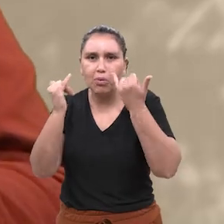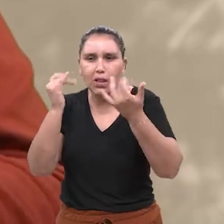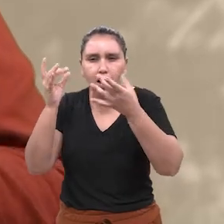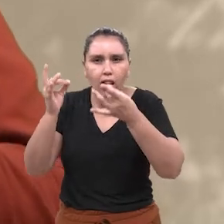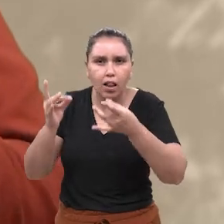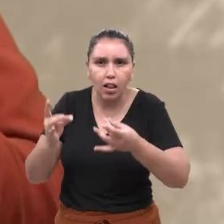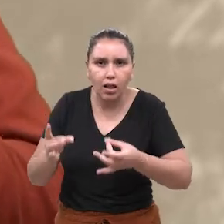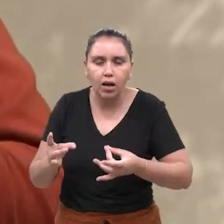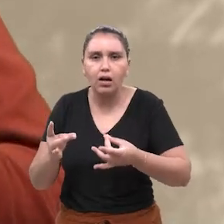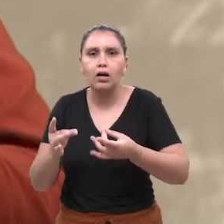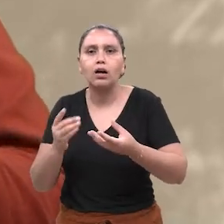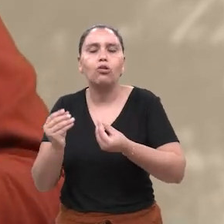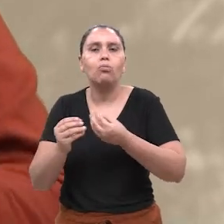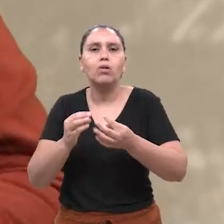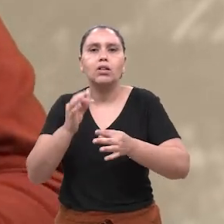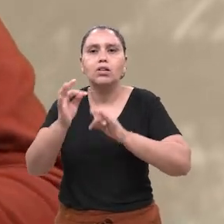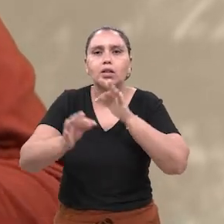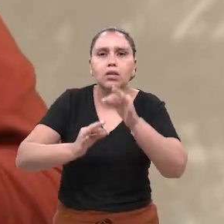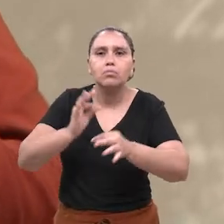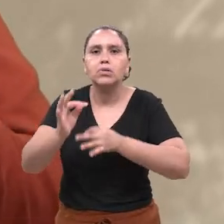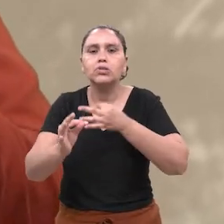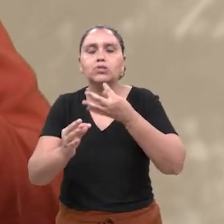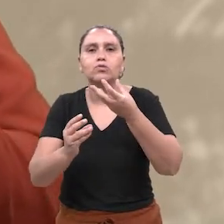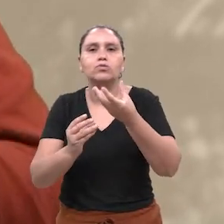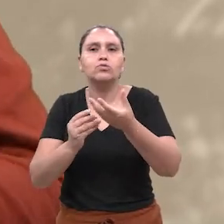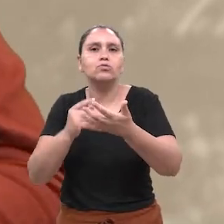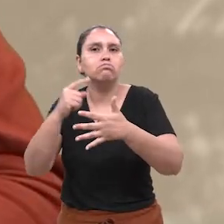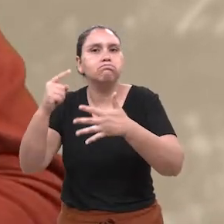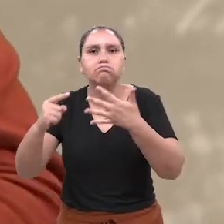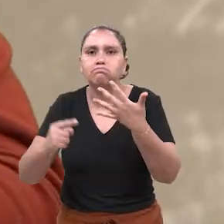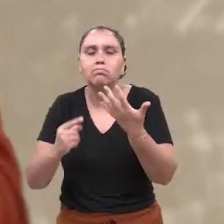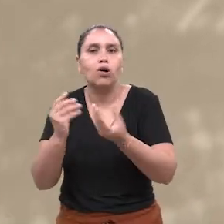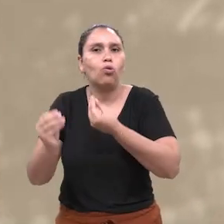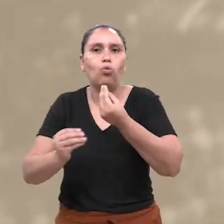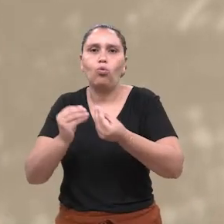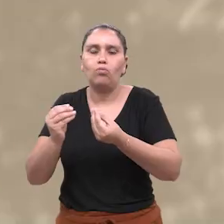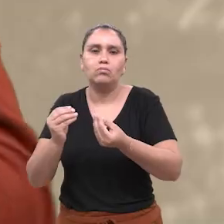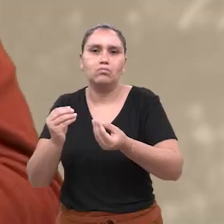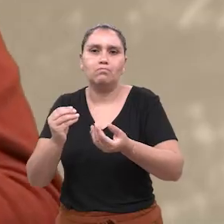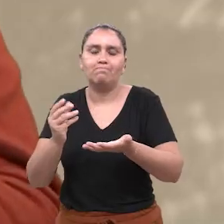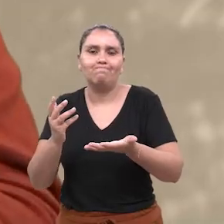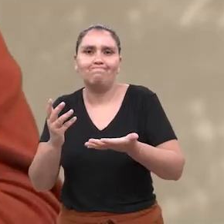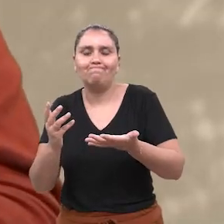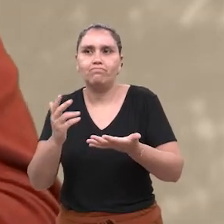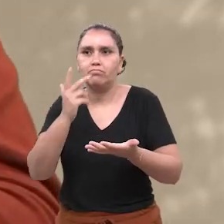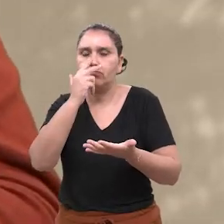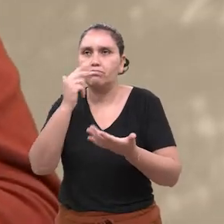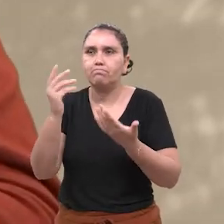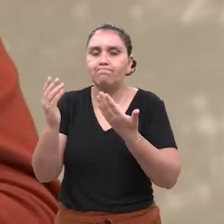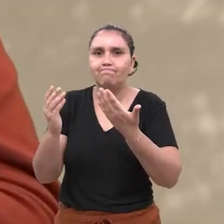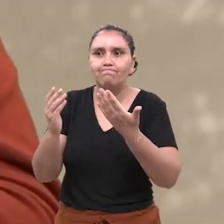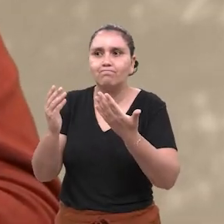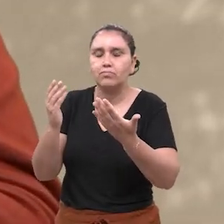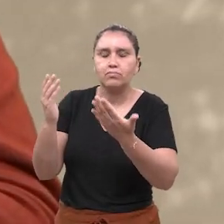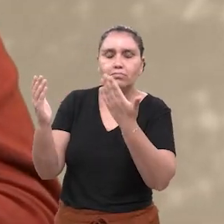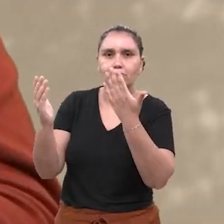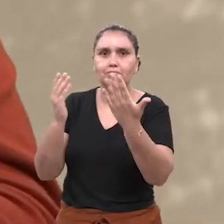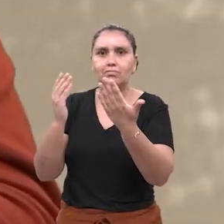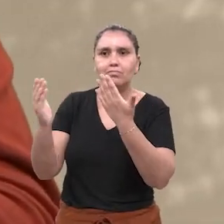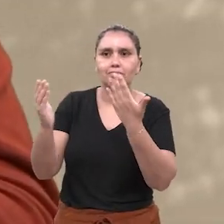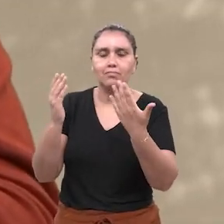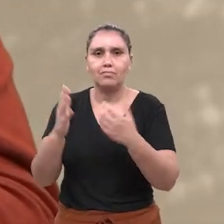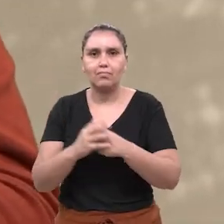forma tratar, de que forma ela agia, de que forma a população tinha que agir diante da pandemia.